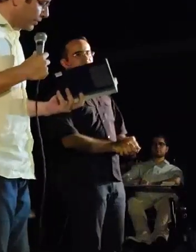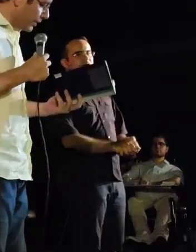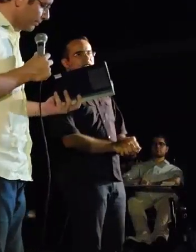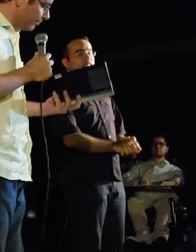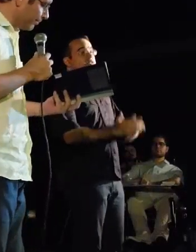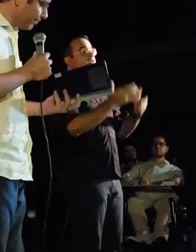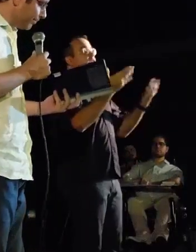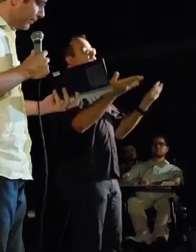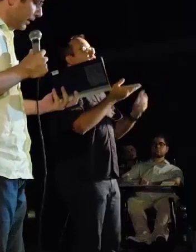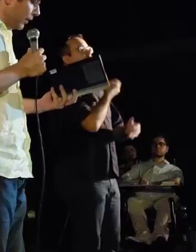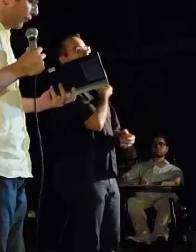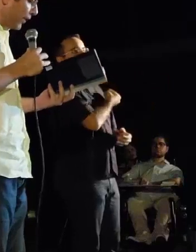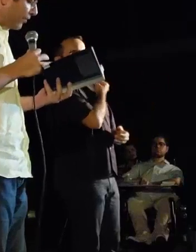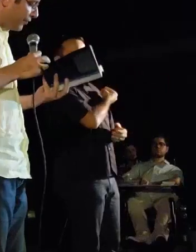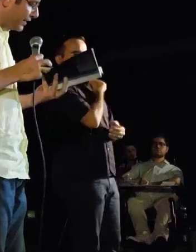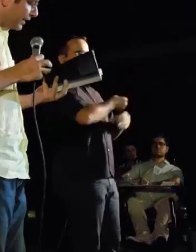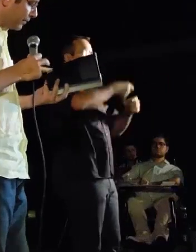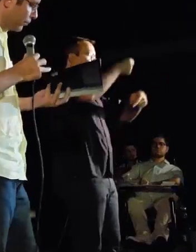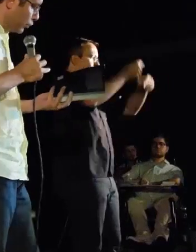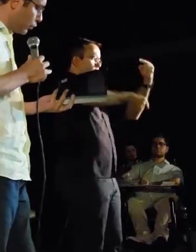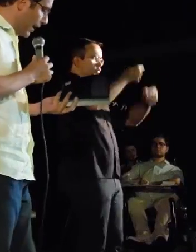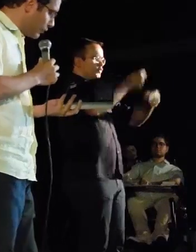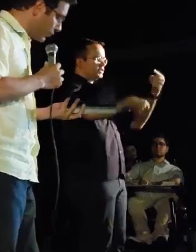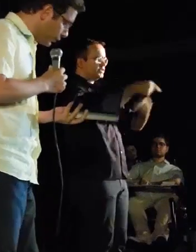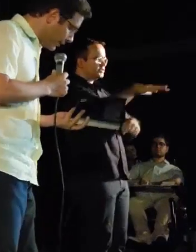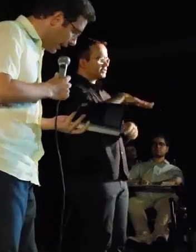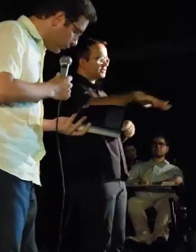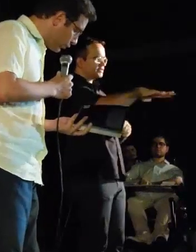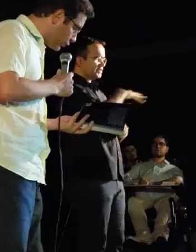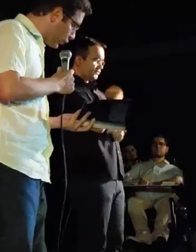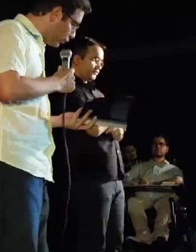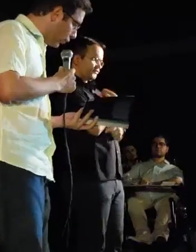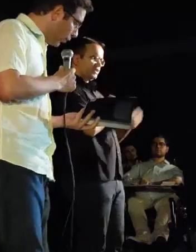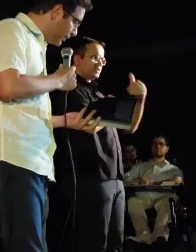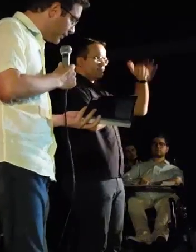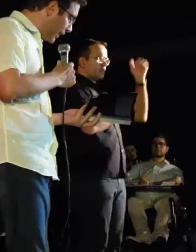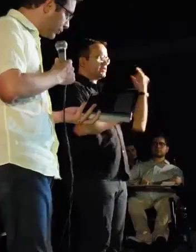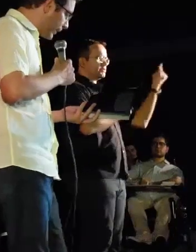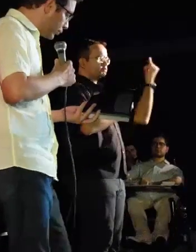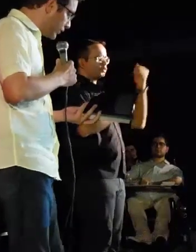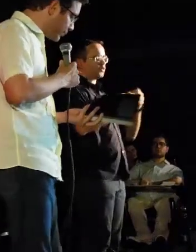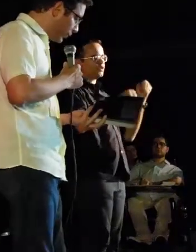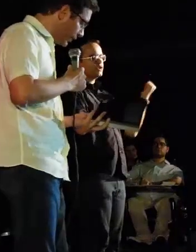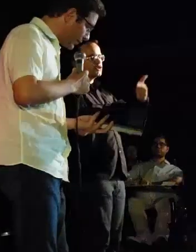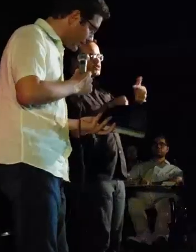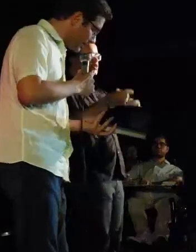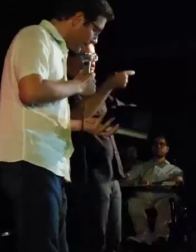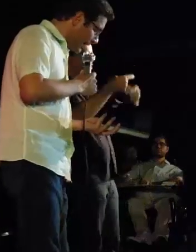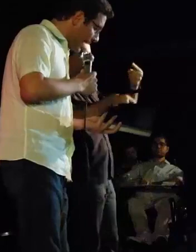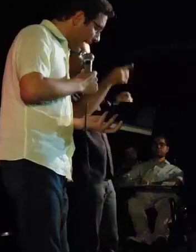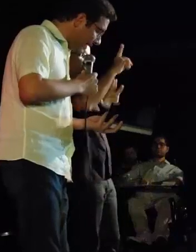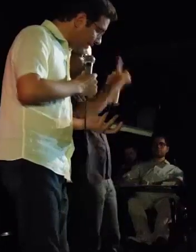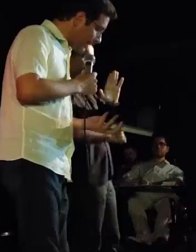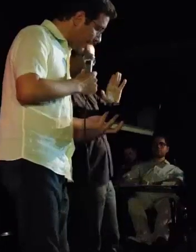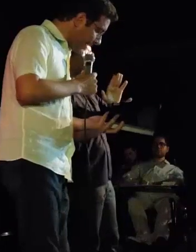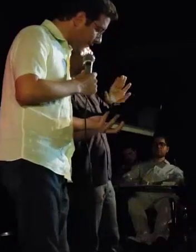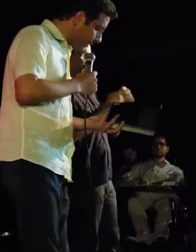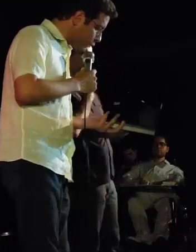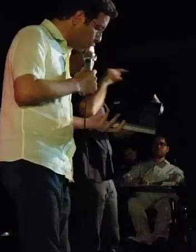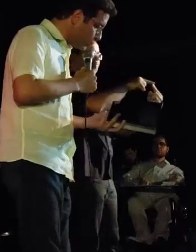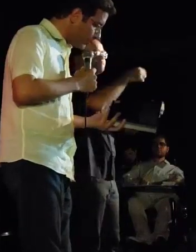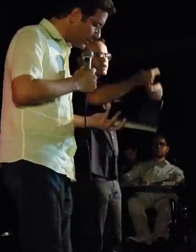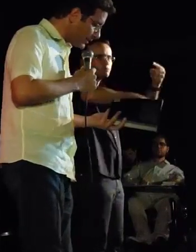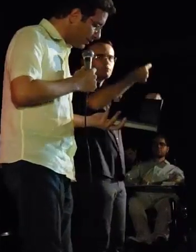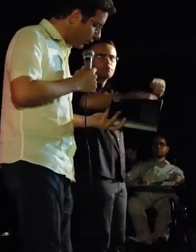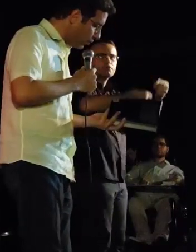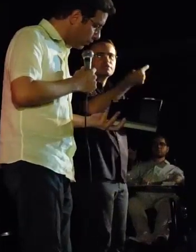vida política foi a vida, muito mais do que o direito, que se tornou o objeto das lutas políticas, ainda que